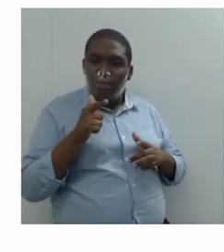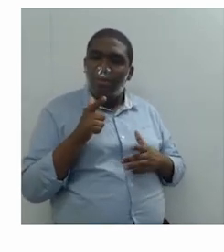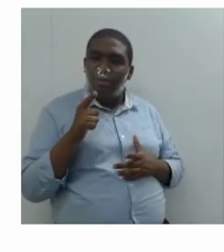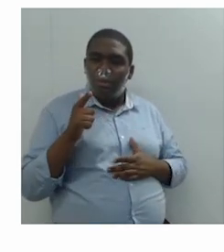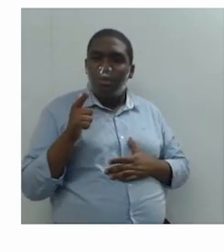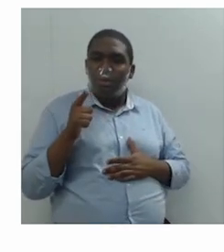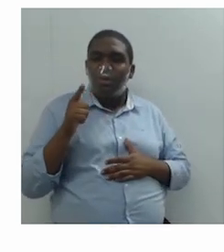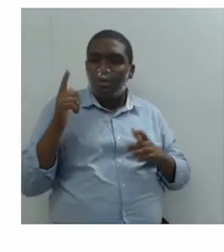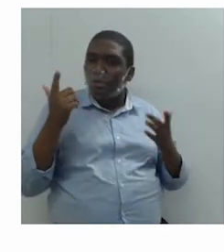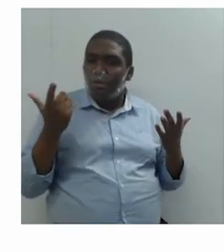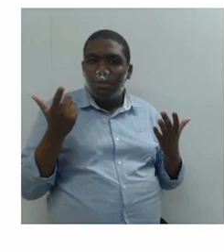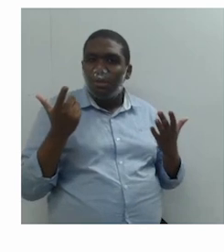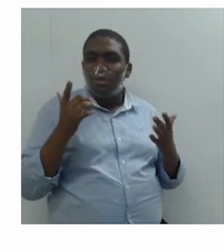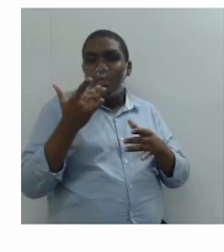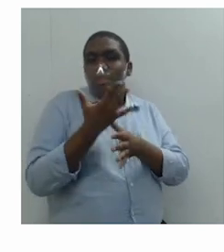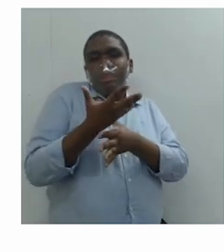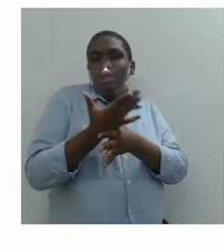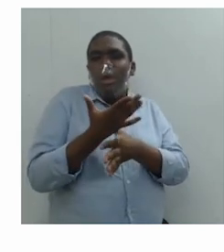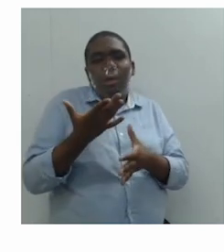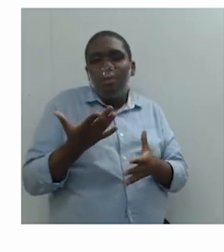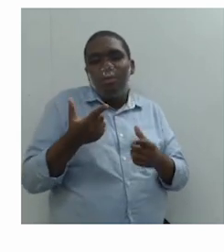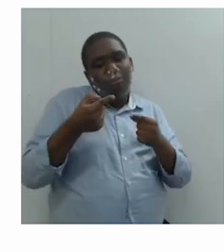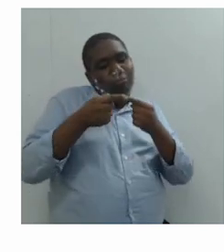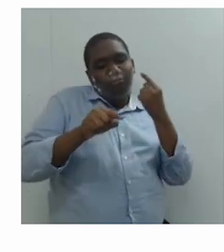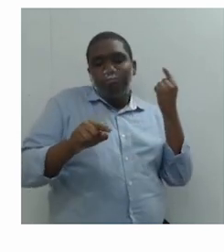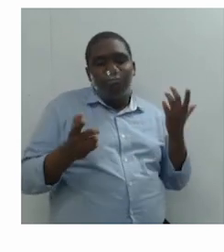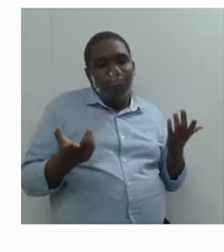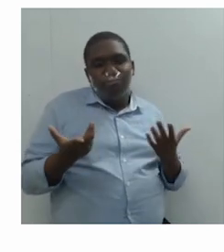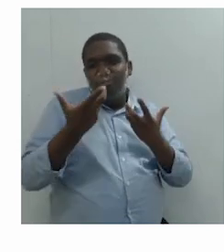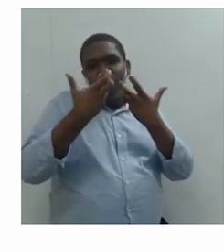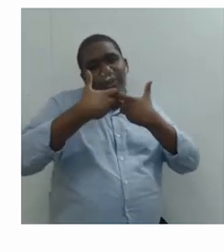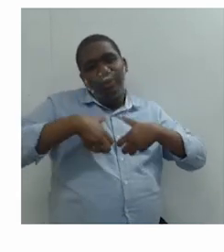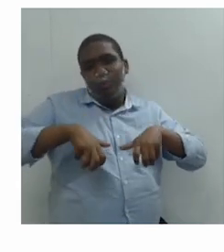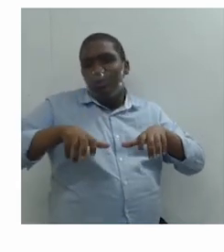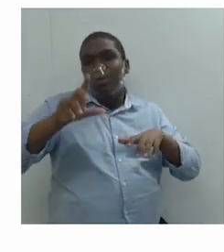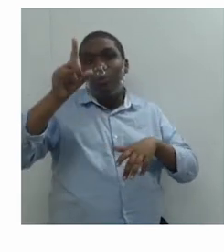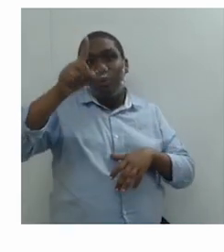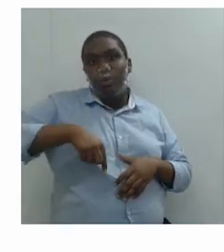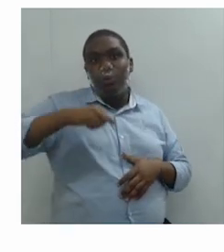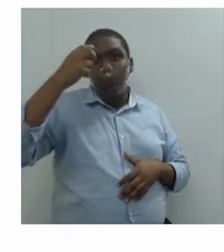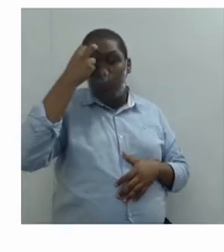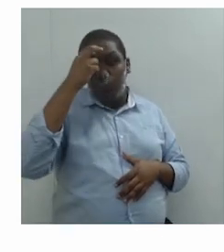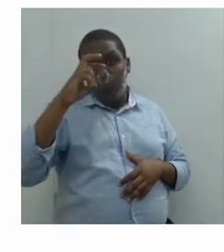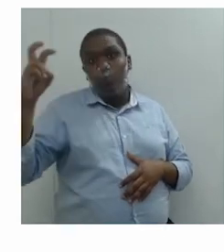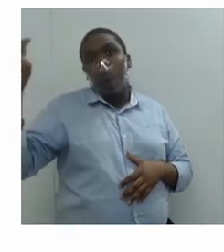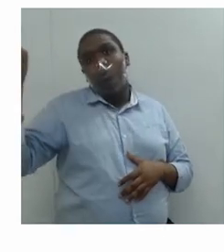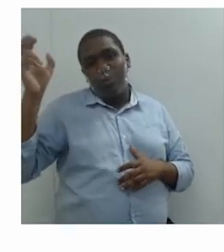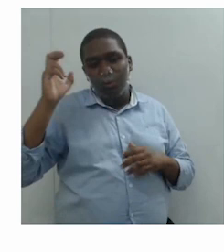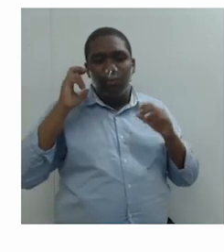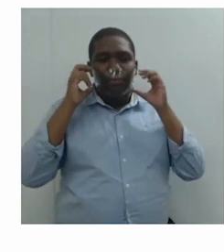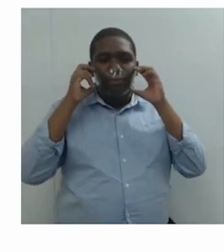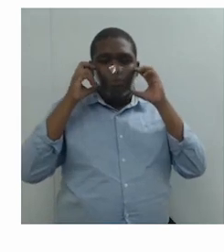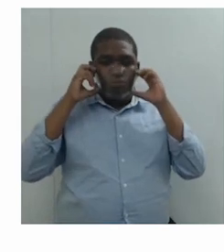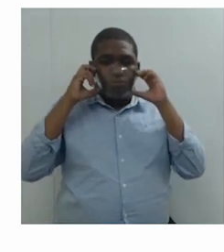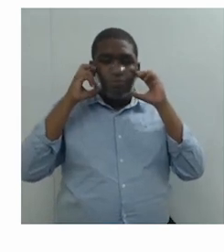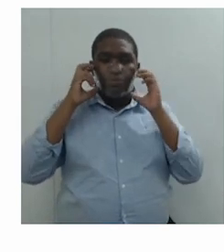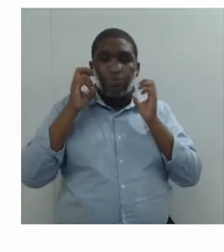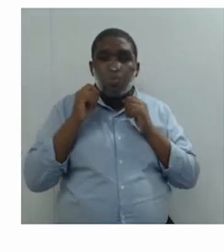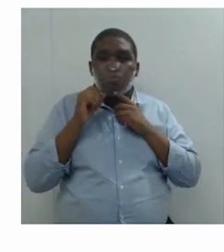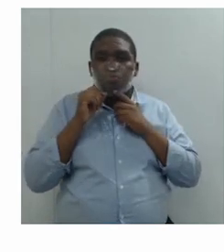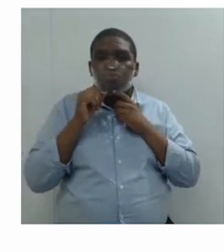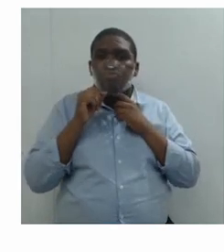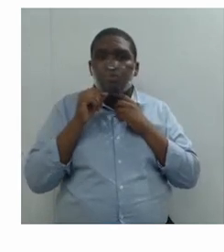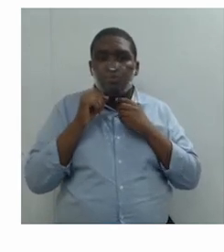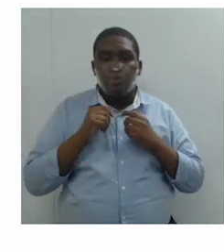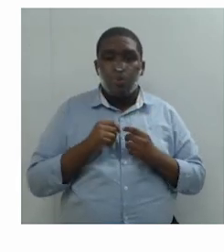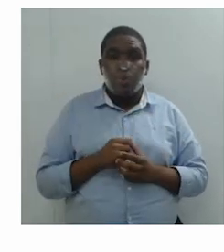hidrelétrica e cidade já são paisagens culturais. Paisagens culturais,